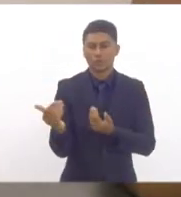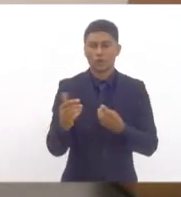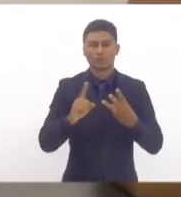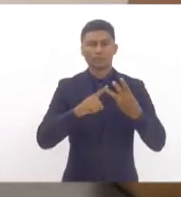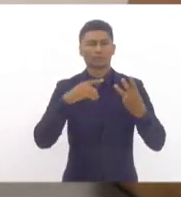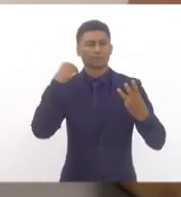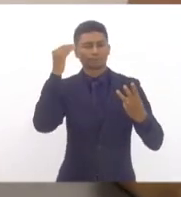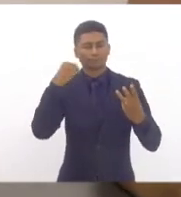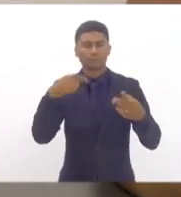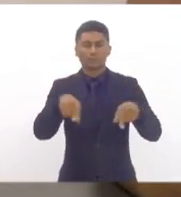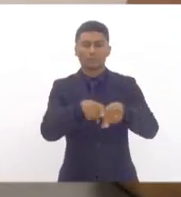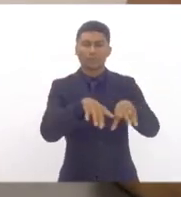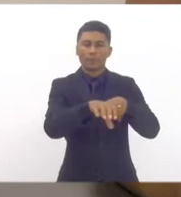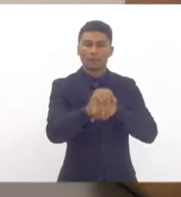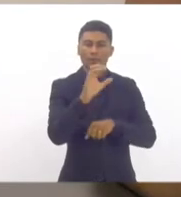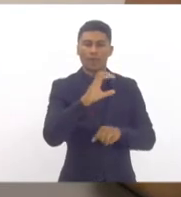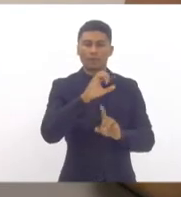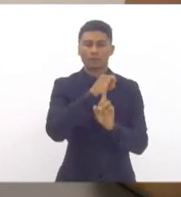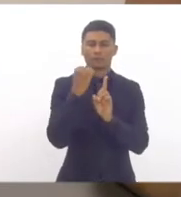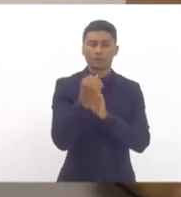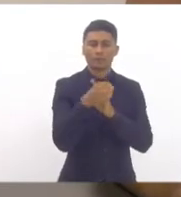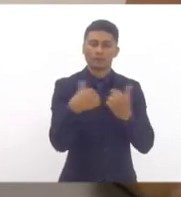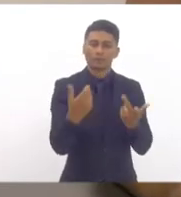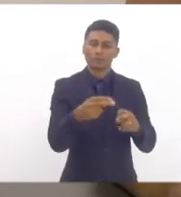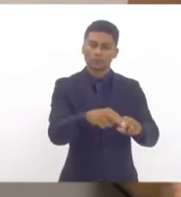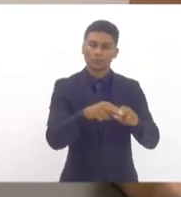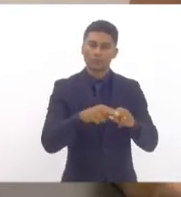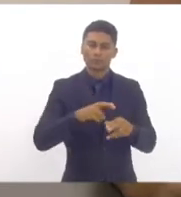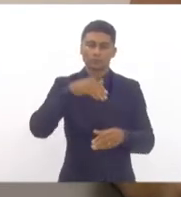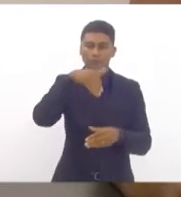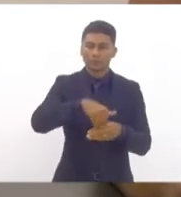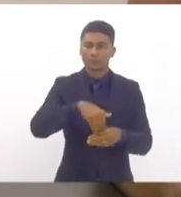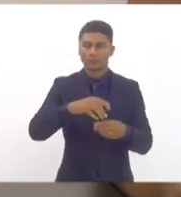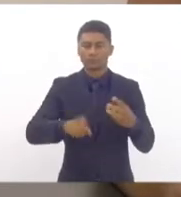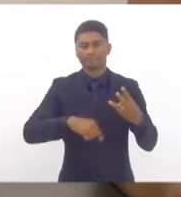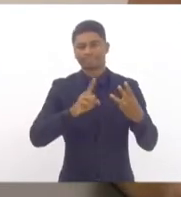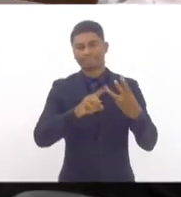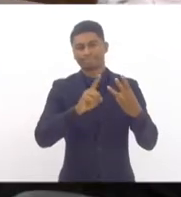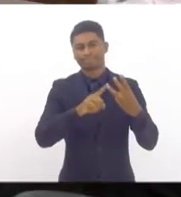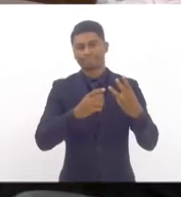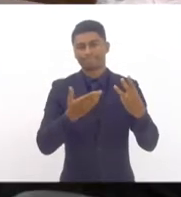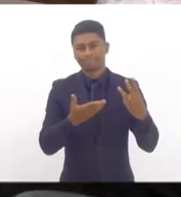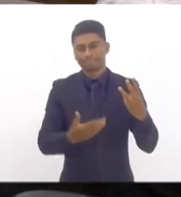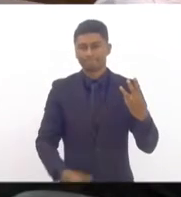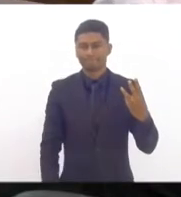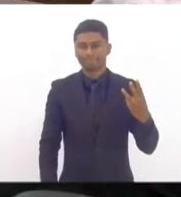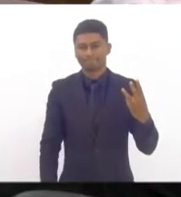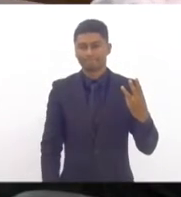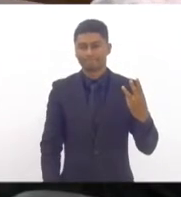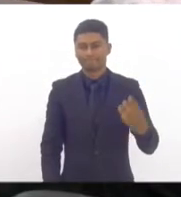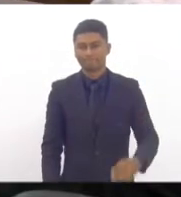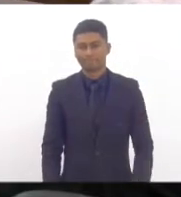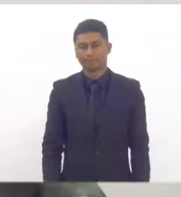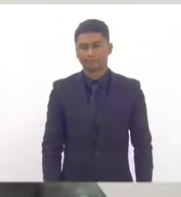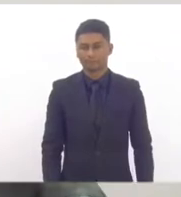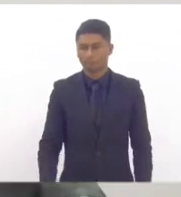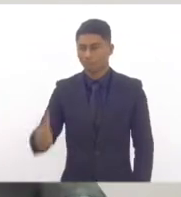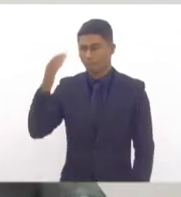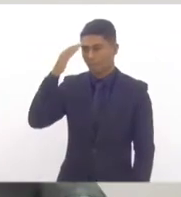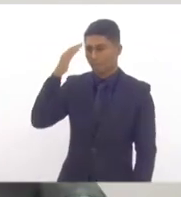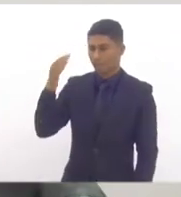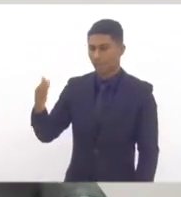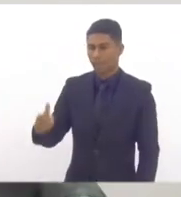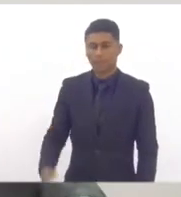formação dela em ciências sociais. Então, por esse motivo, eu vou votar na Caroline Faria. Obrigada. Obrigado,